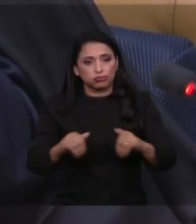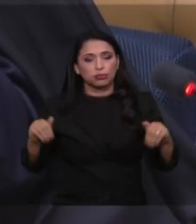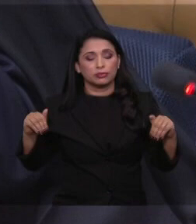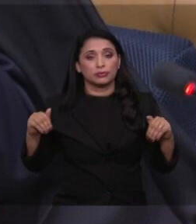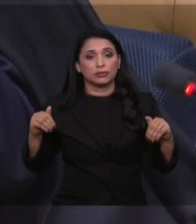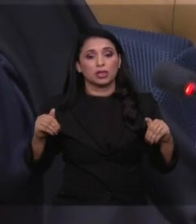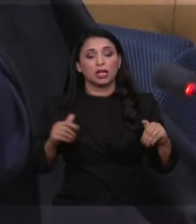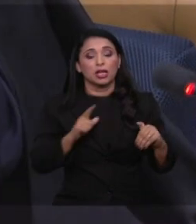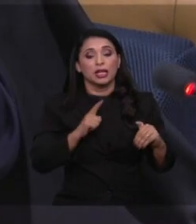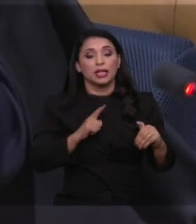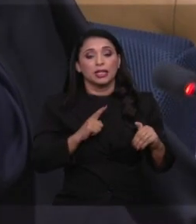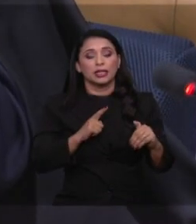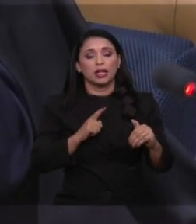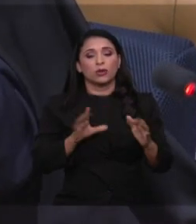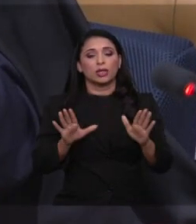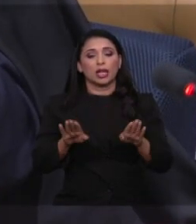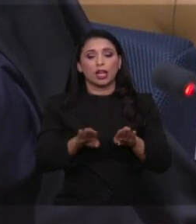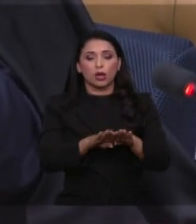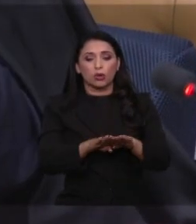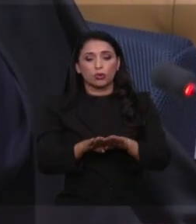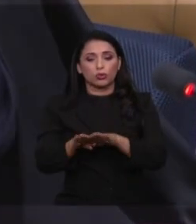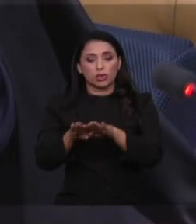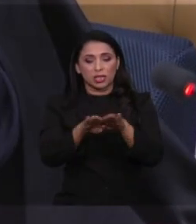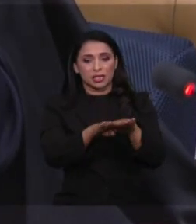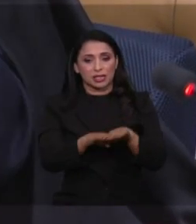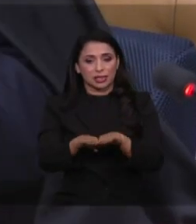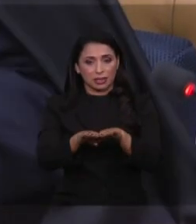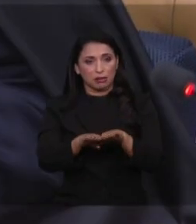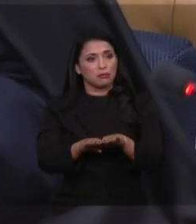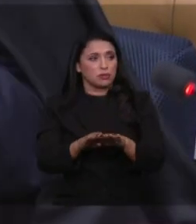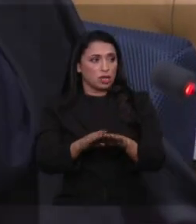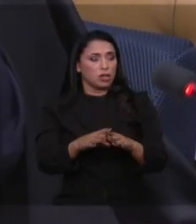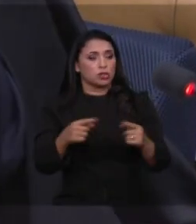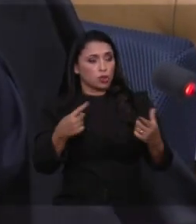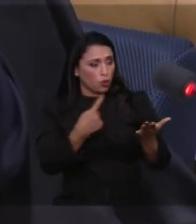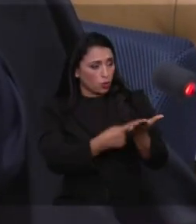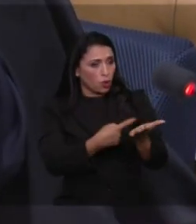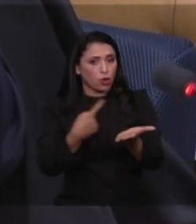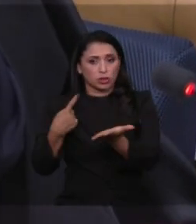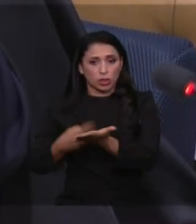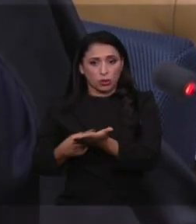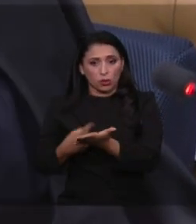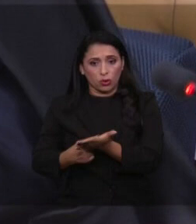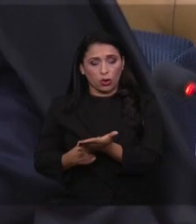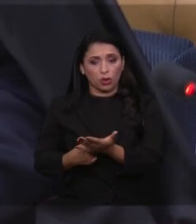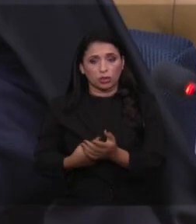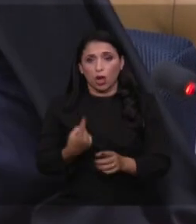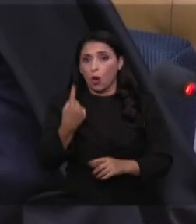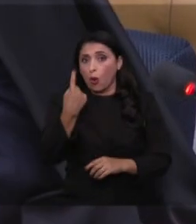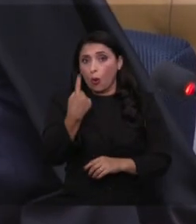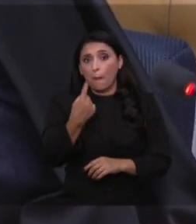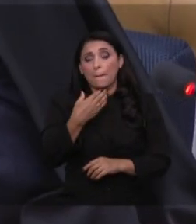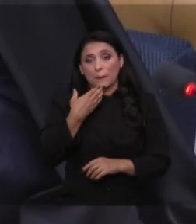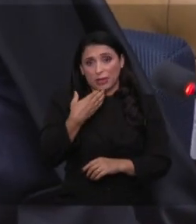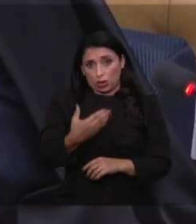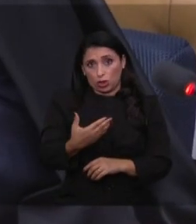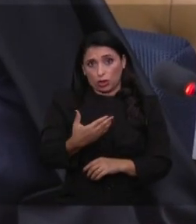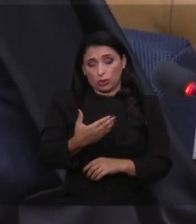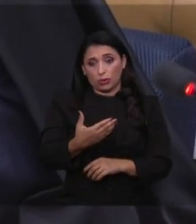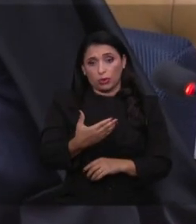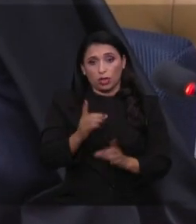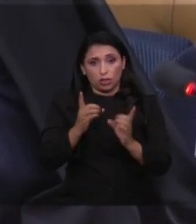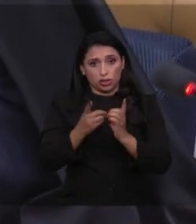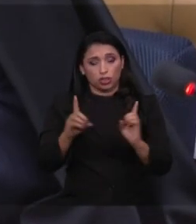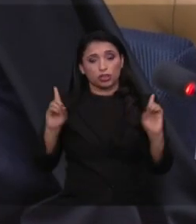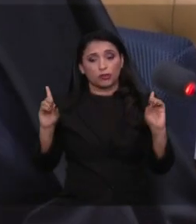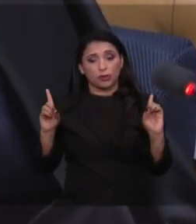uma espécie de unicidade de dissolução, porque era admitido um pedido de